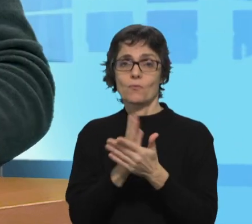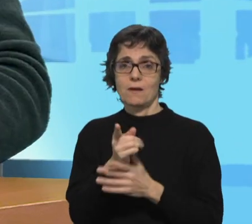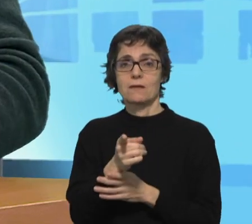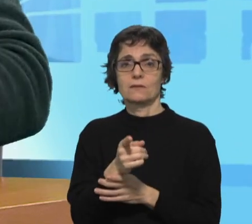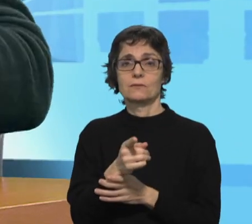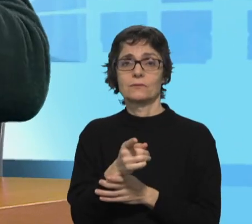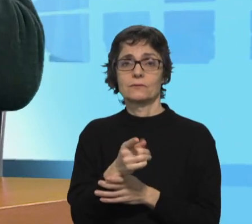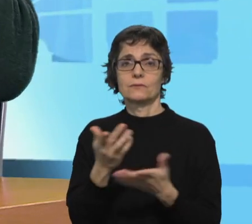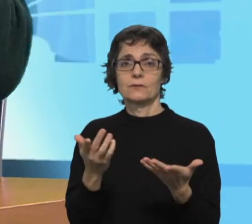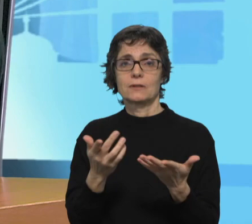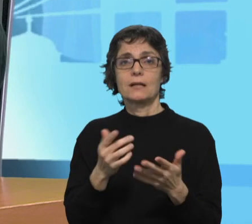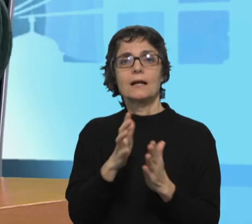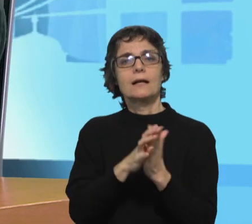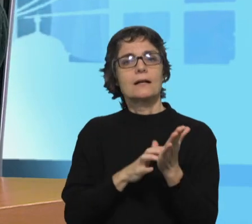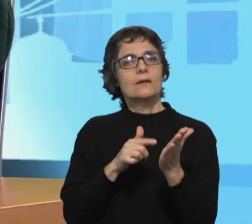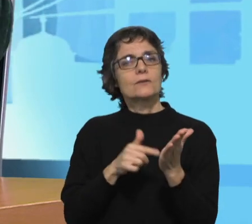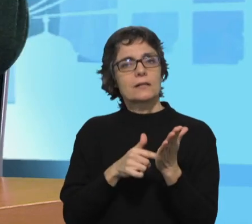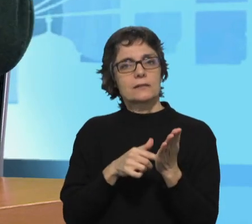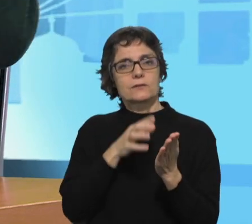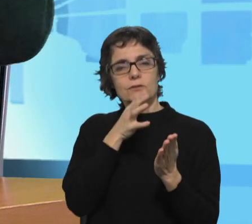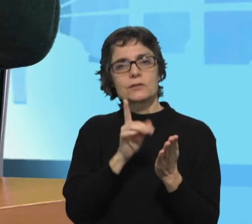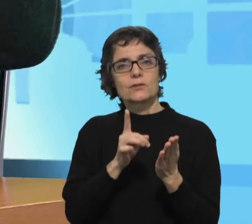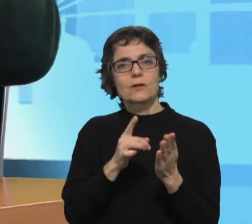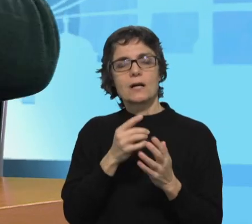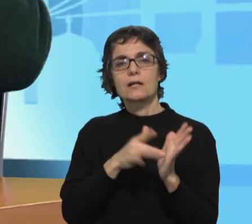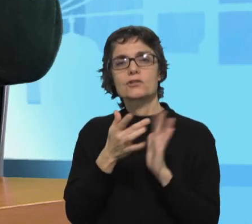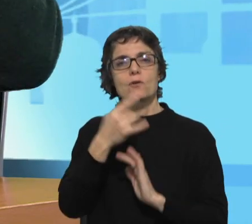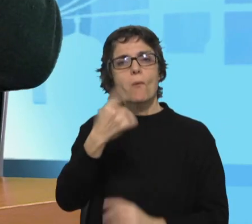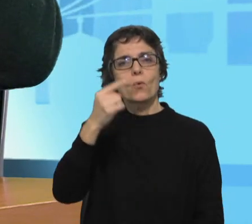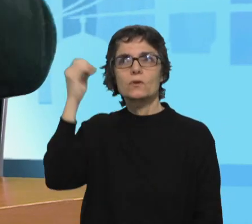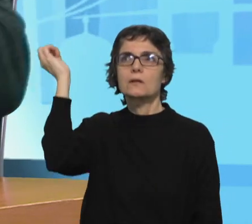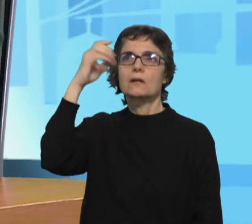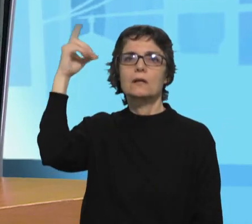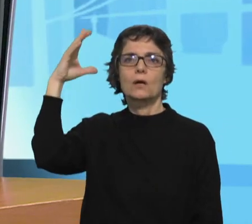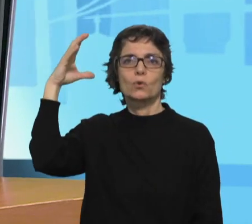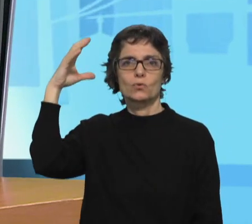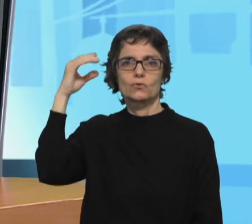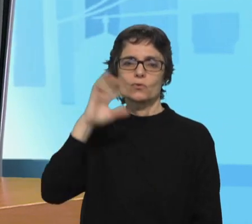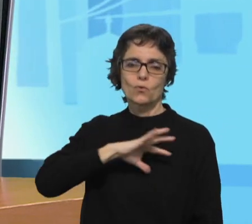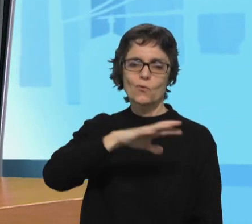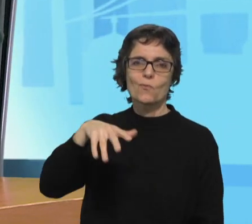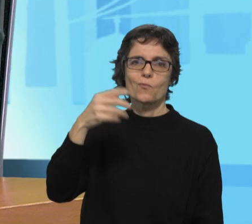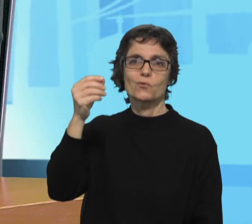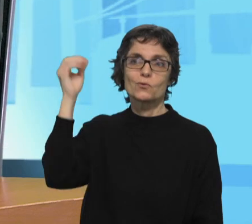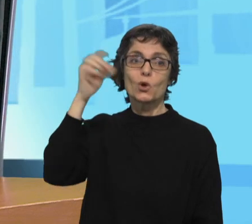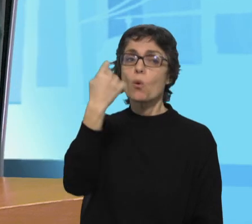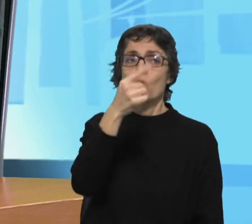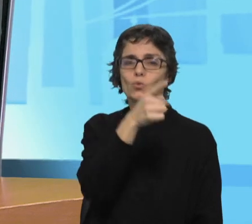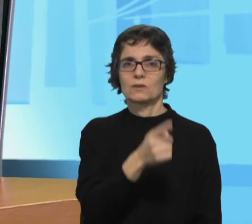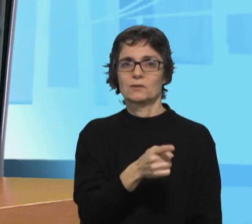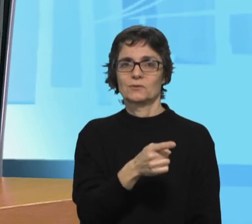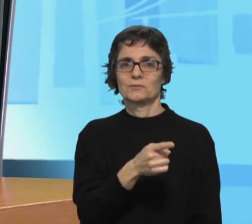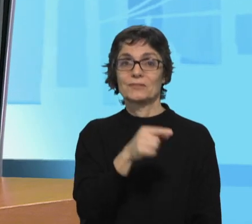ensina que Jesus é que é a única luz do mundo, ele é que é o Filho de Deus. Ele vai ressuscitar.